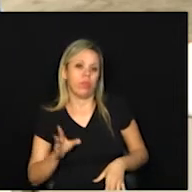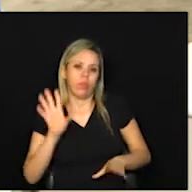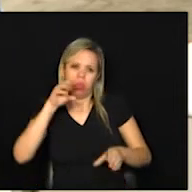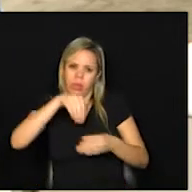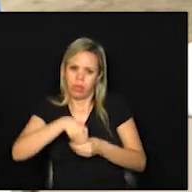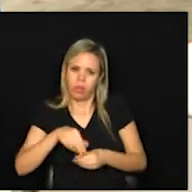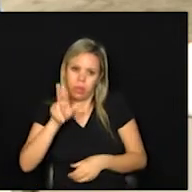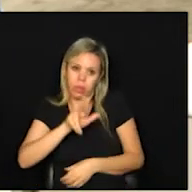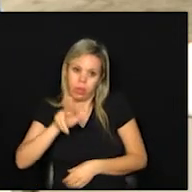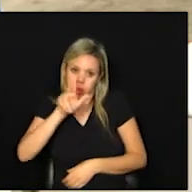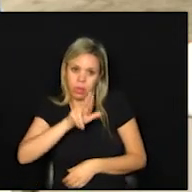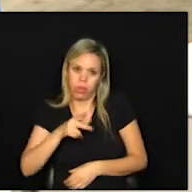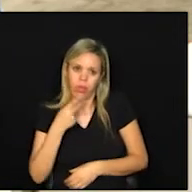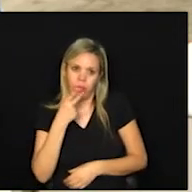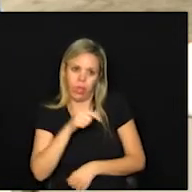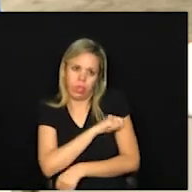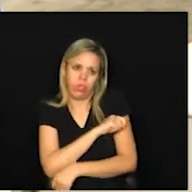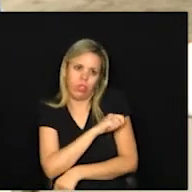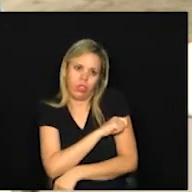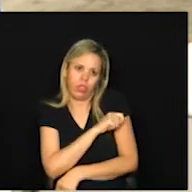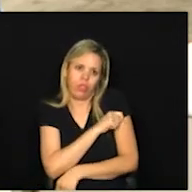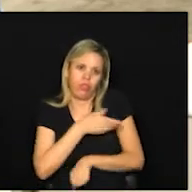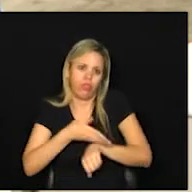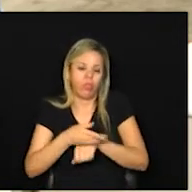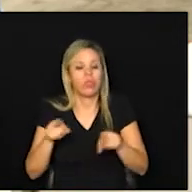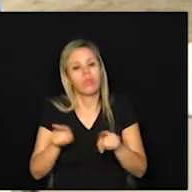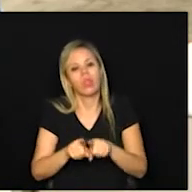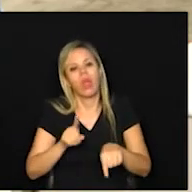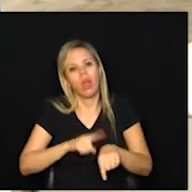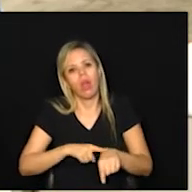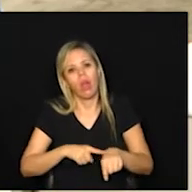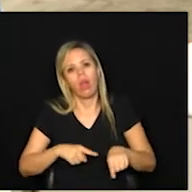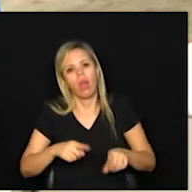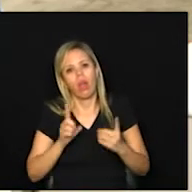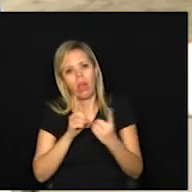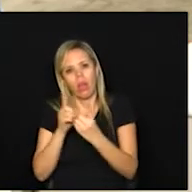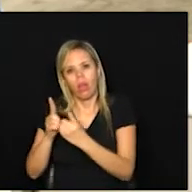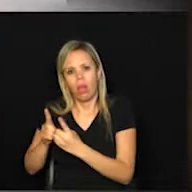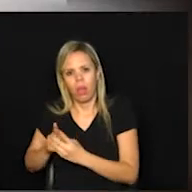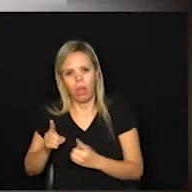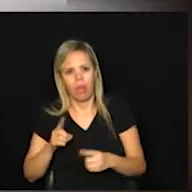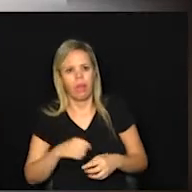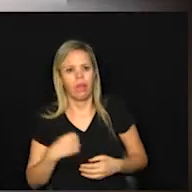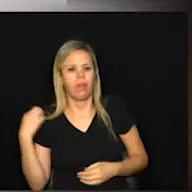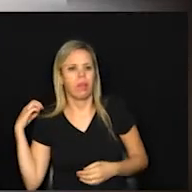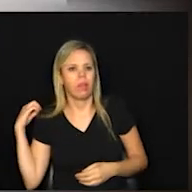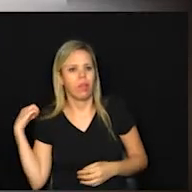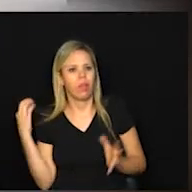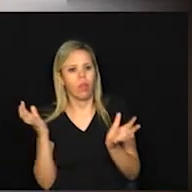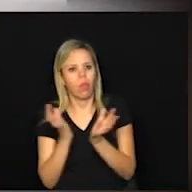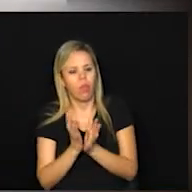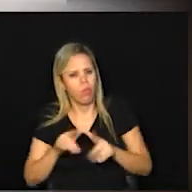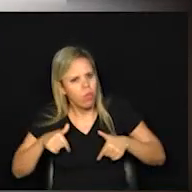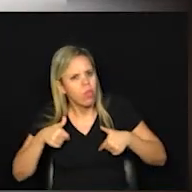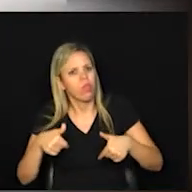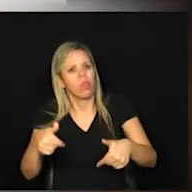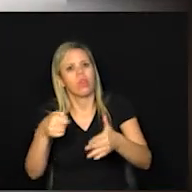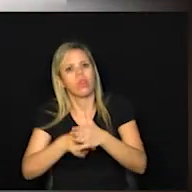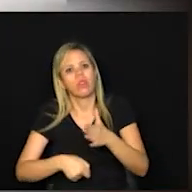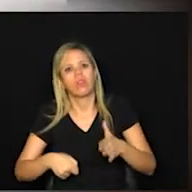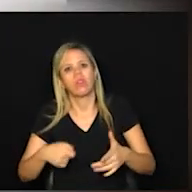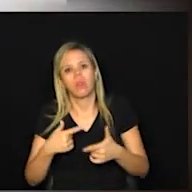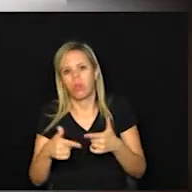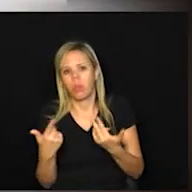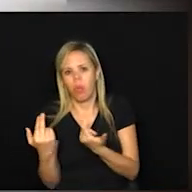dentro da universidade, quando a gente fala de alunos, de ingressos, mas também com relação aos atendimentos que são realizados lá. A comissão está empenhada para que